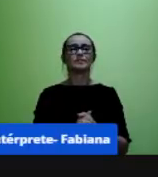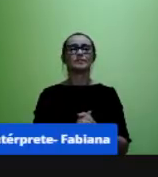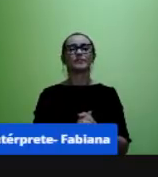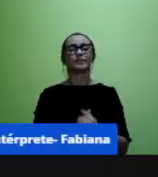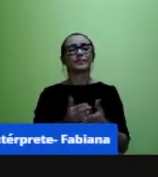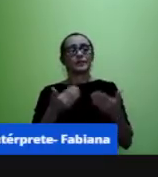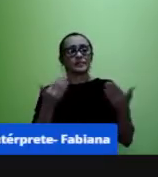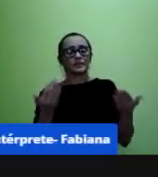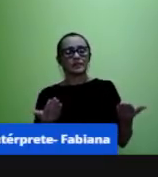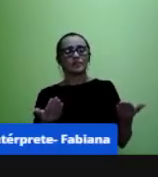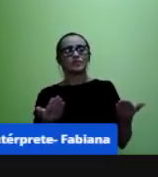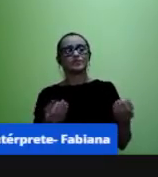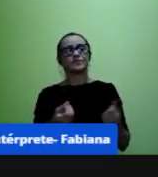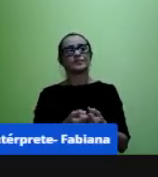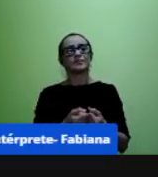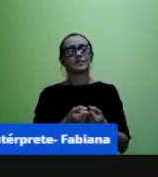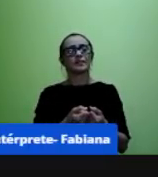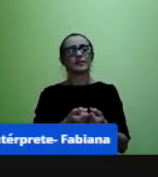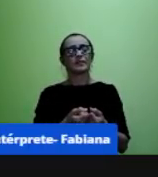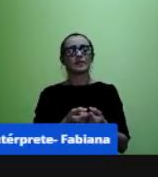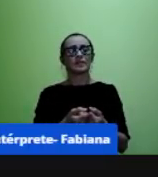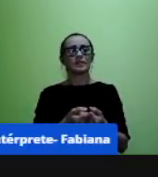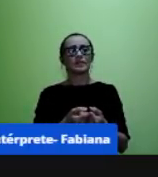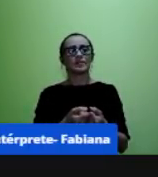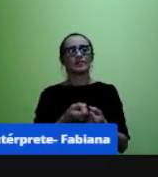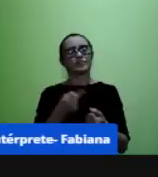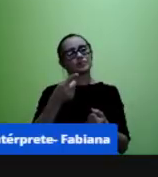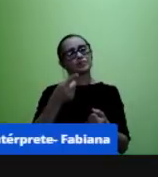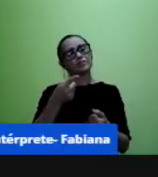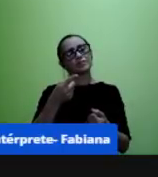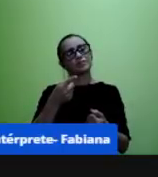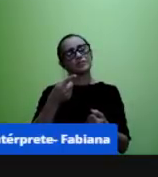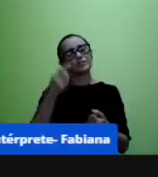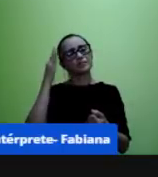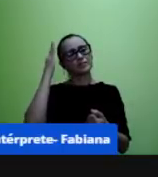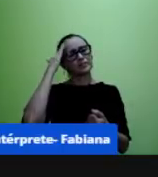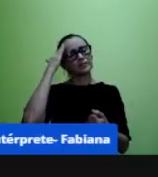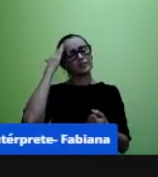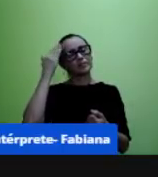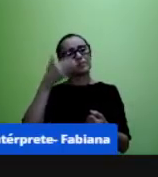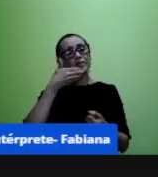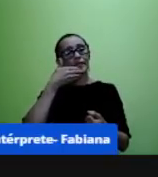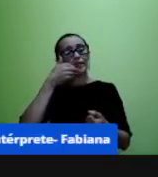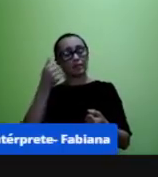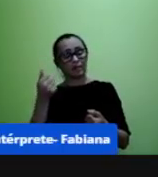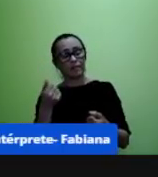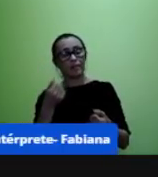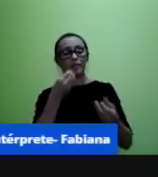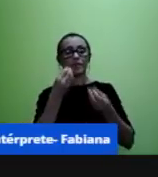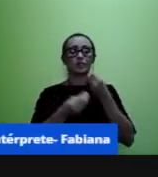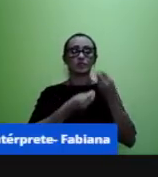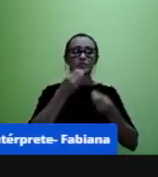Então, para exemplificar melhor esses instrumentos e esses critérios, nós colocamos